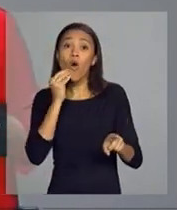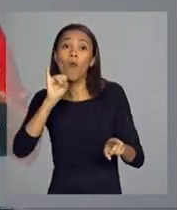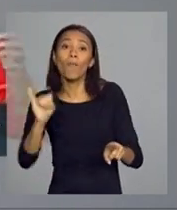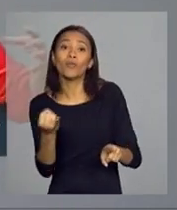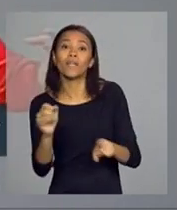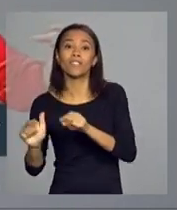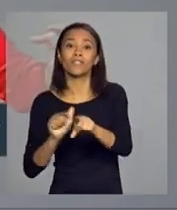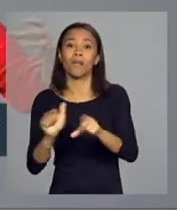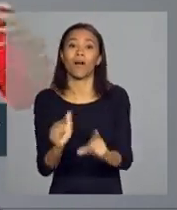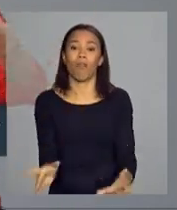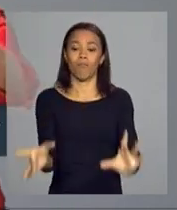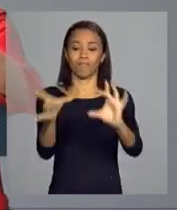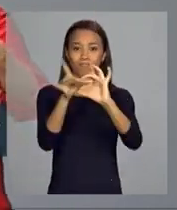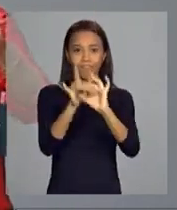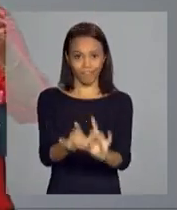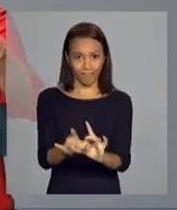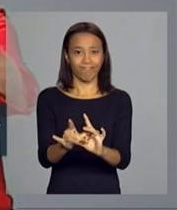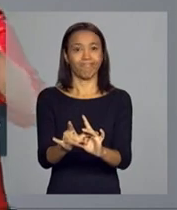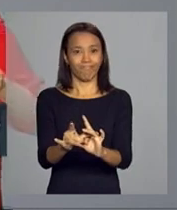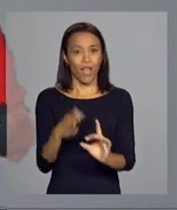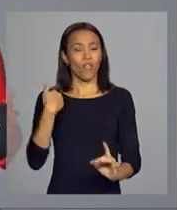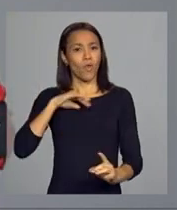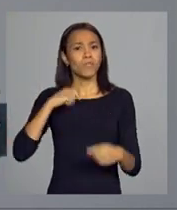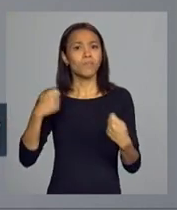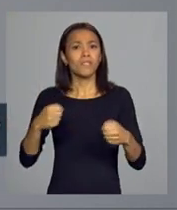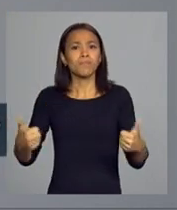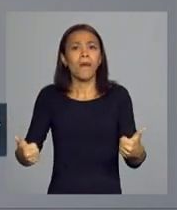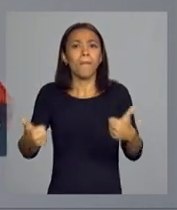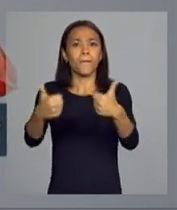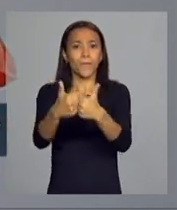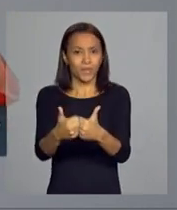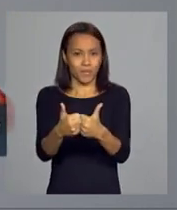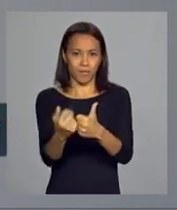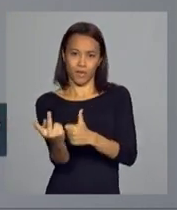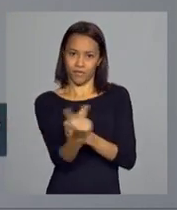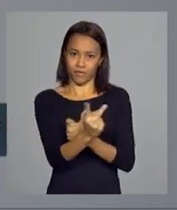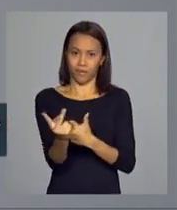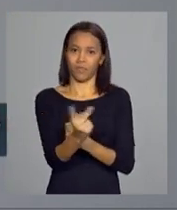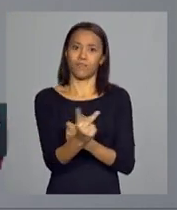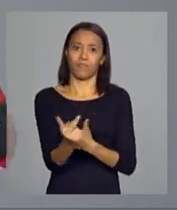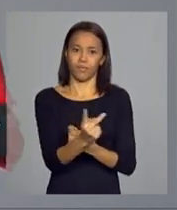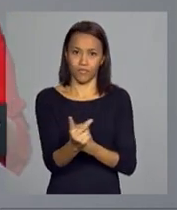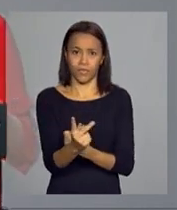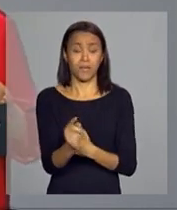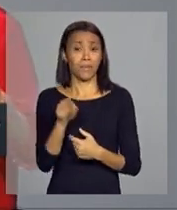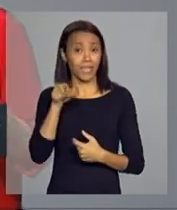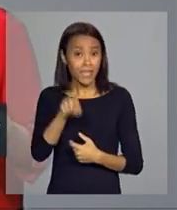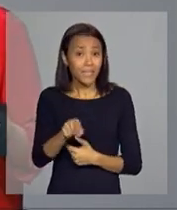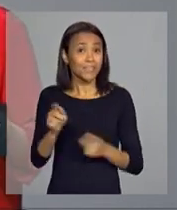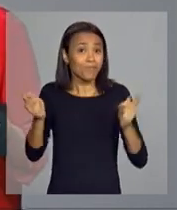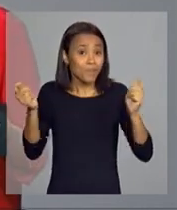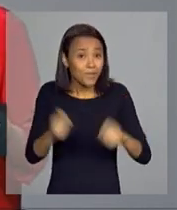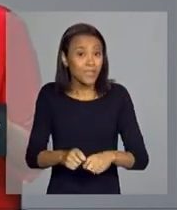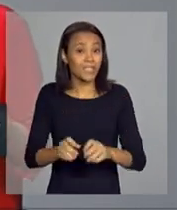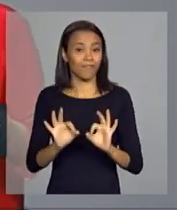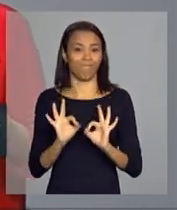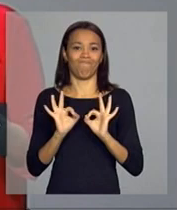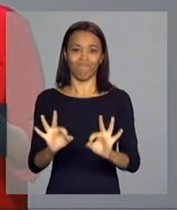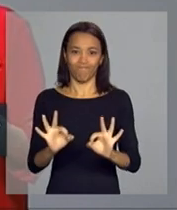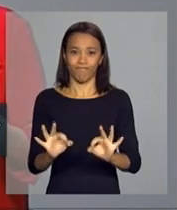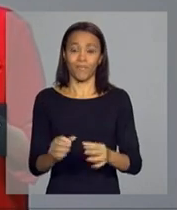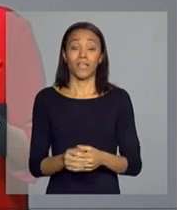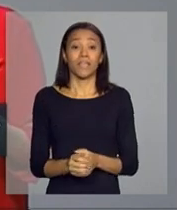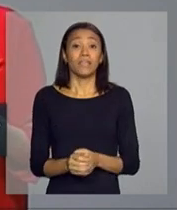de trabalho. Nós temos de aproximar uma coisa da outra para que isso dê certo.